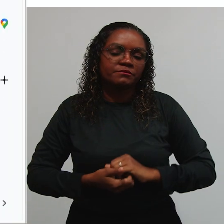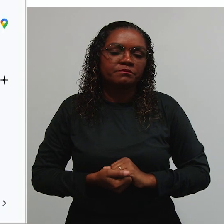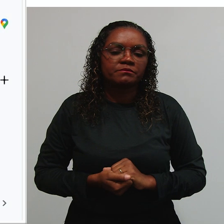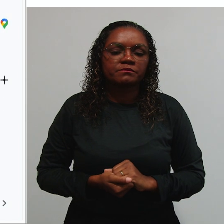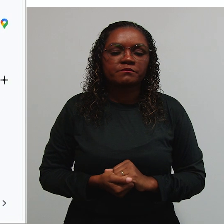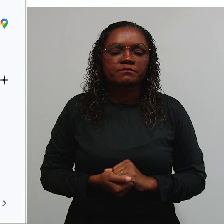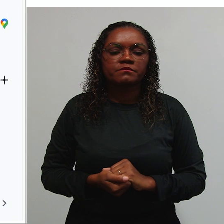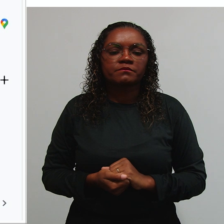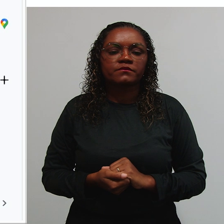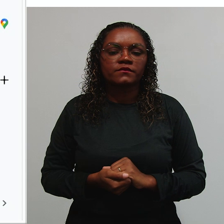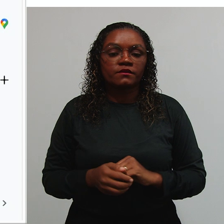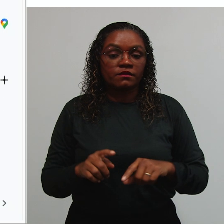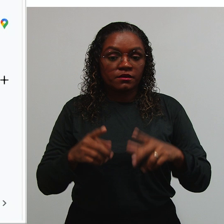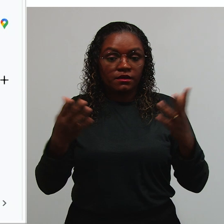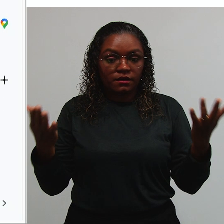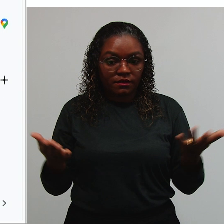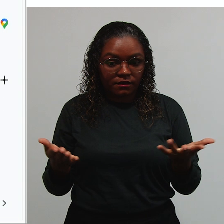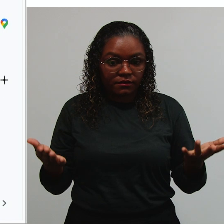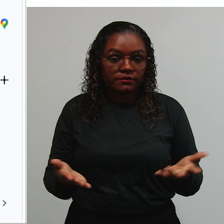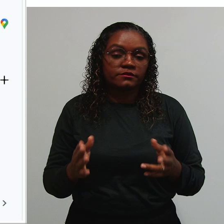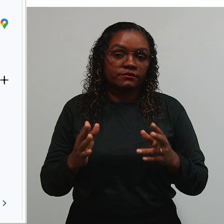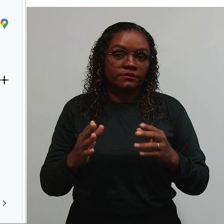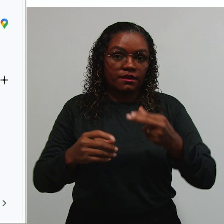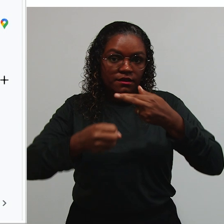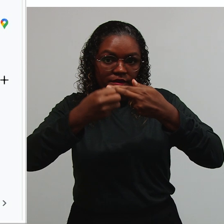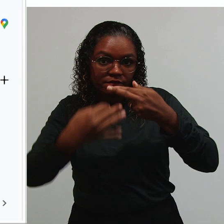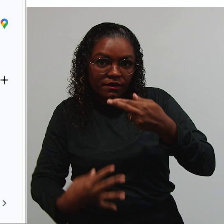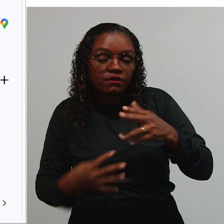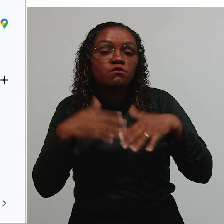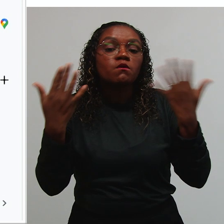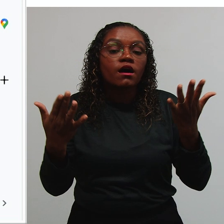de referências, ela segue a NBR